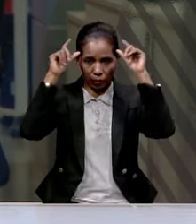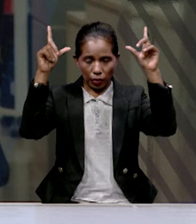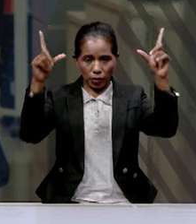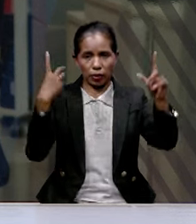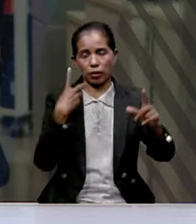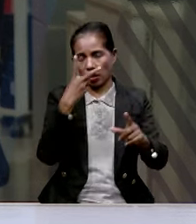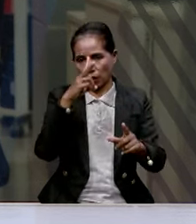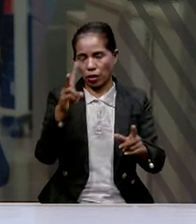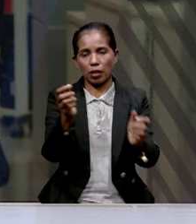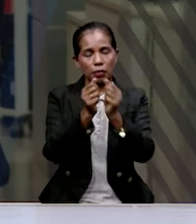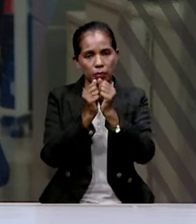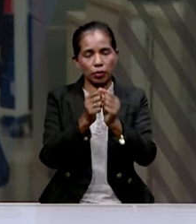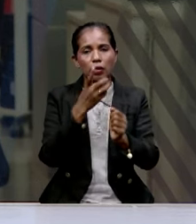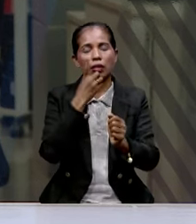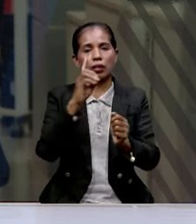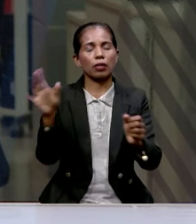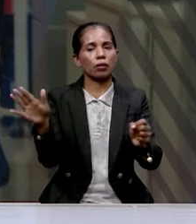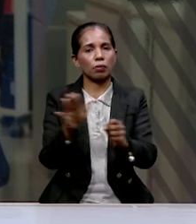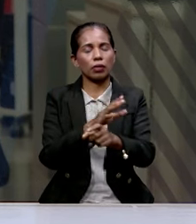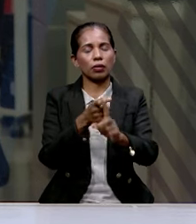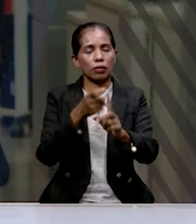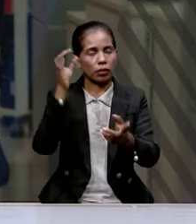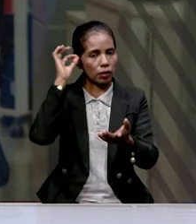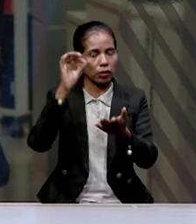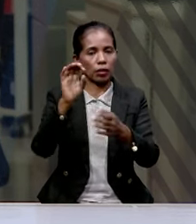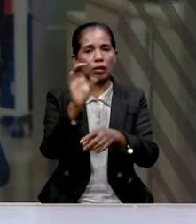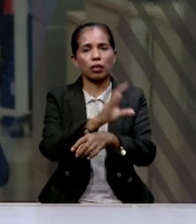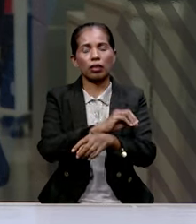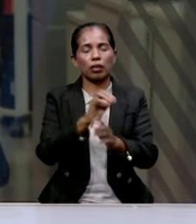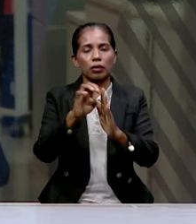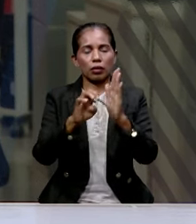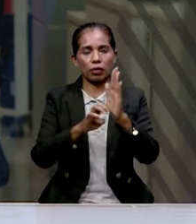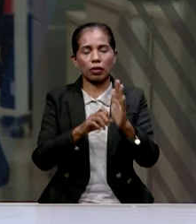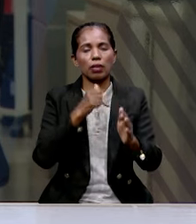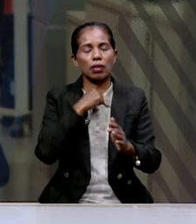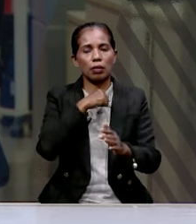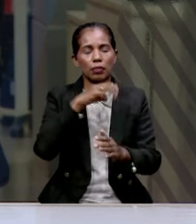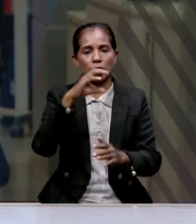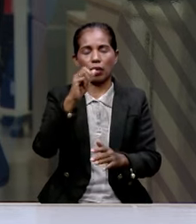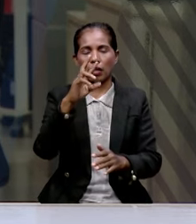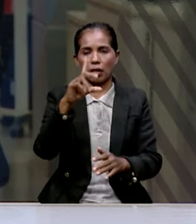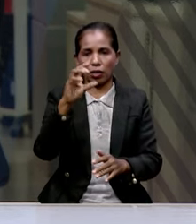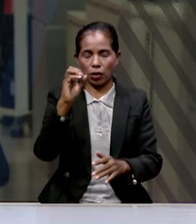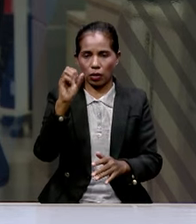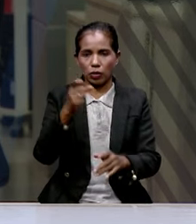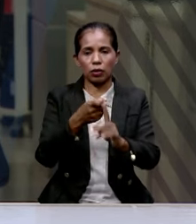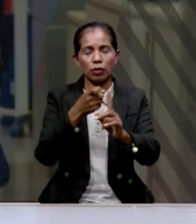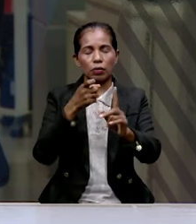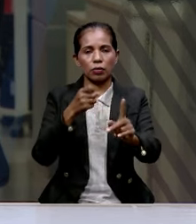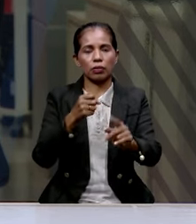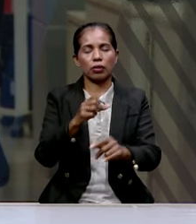Turmita acompanha a Mutuca, declaração completa, Rússia, secretário-executivo, SED, Padre Carlos Miguel Pereira Romin, Rússia,